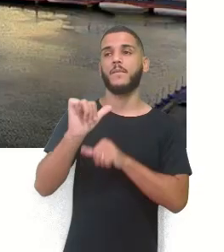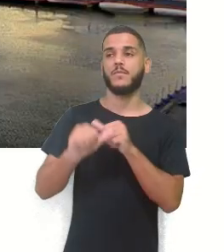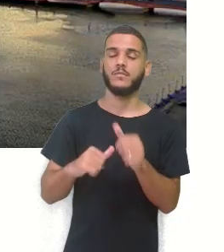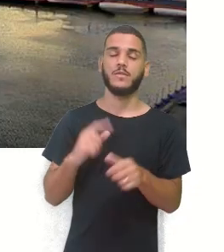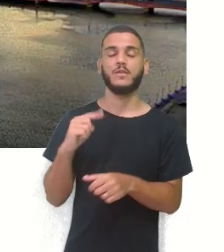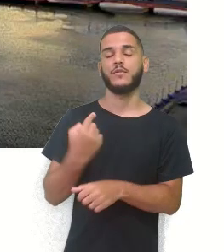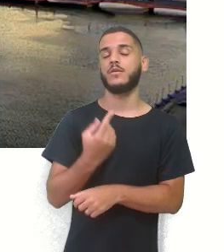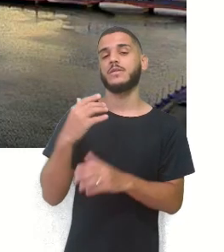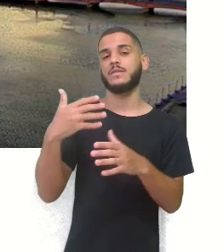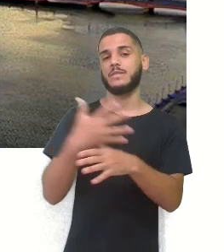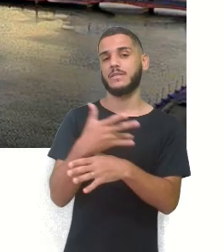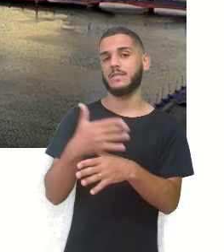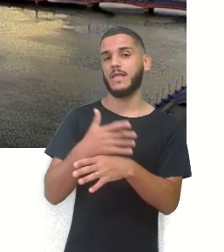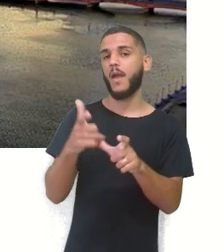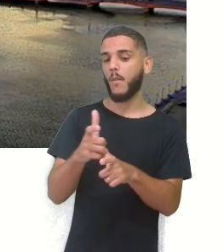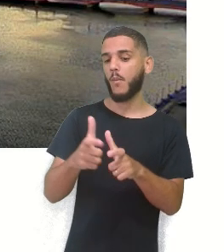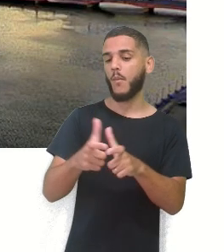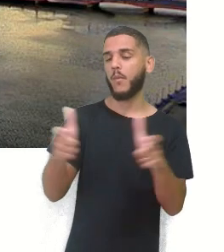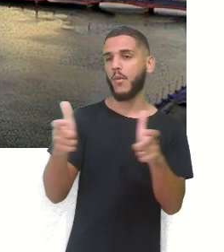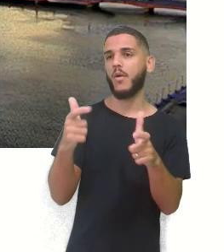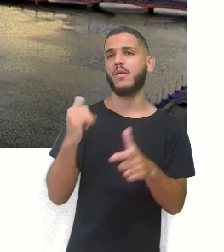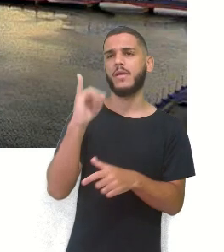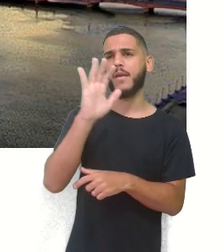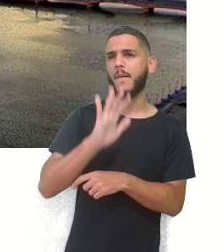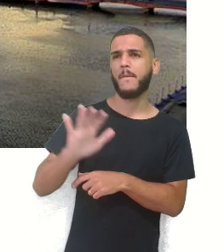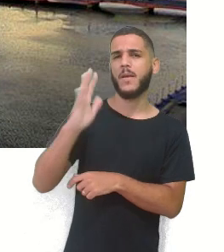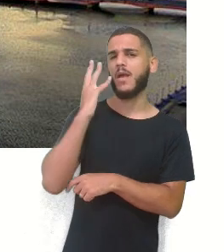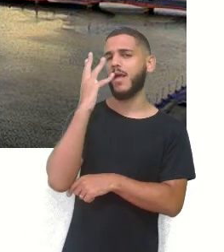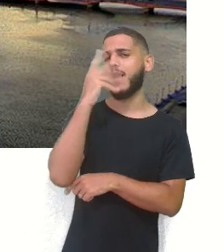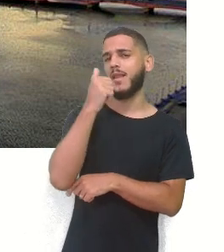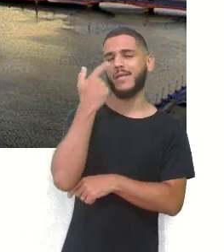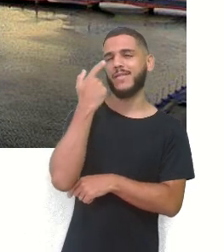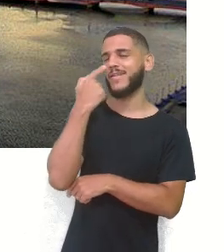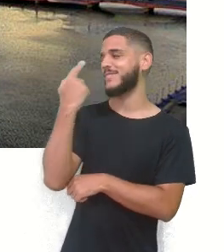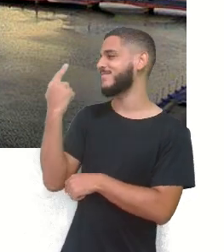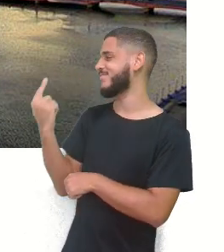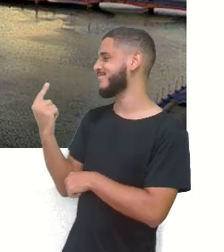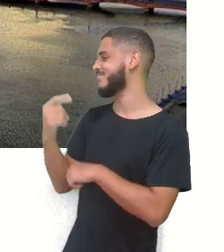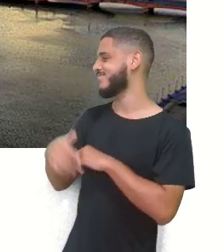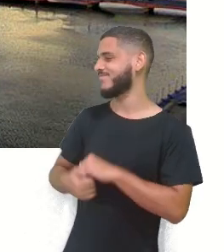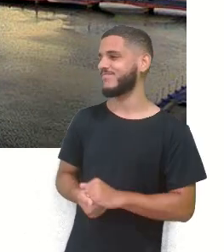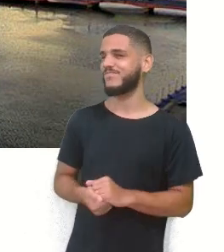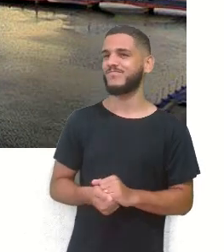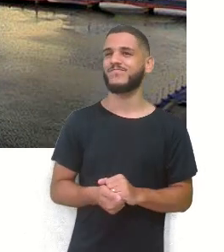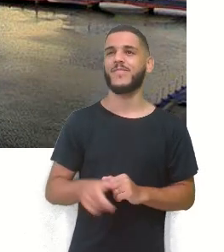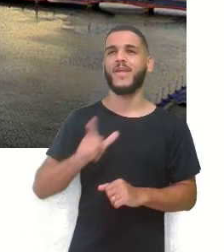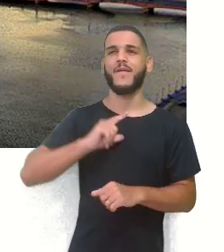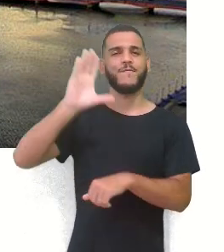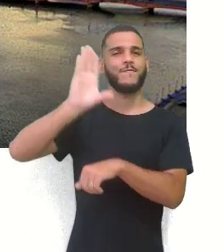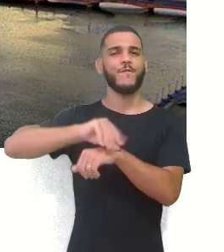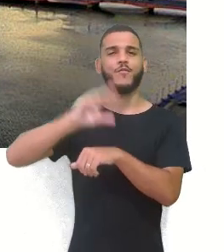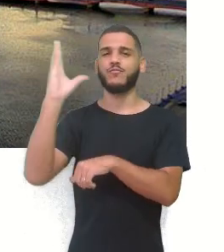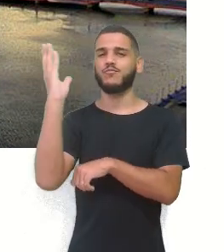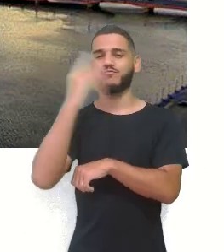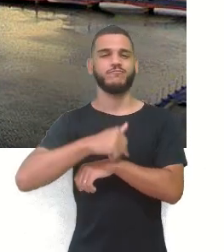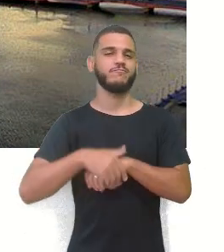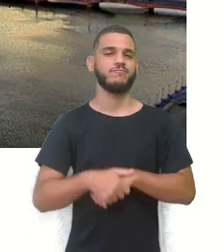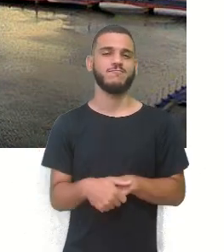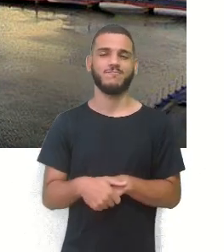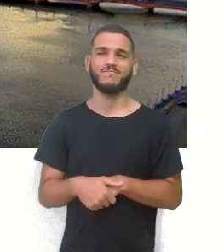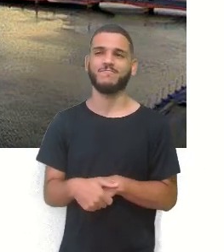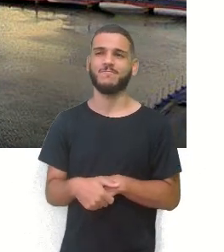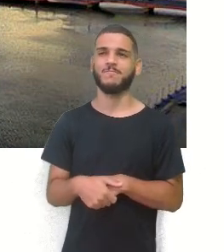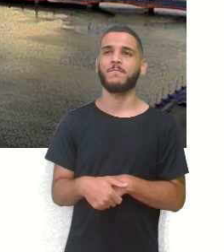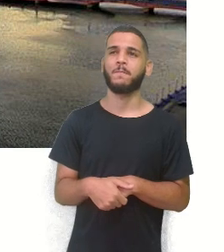cidade maior ainda. Olha que outra imagem fantástica a gente tem aí da nossa cidade. Que foto linda. Perfeita, né? Pois é,